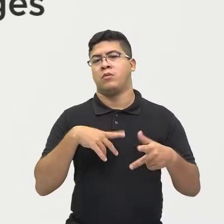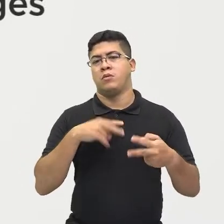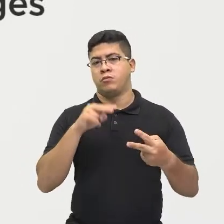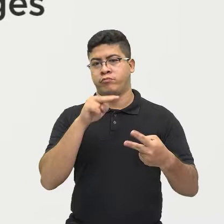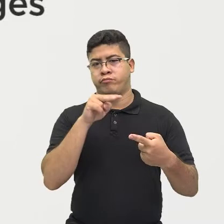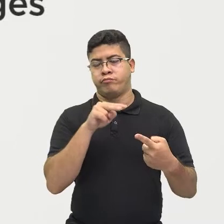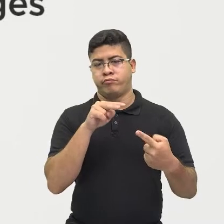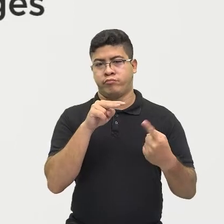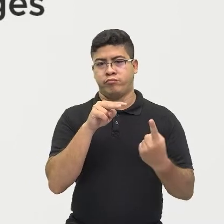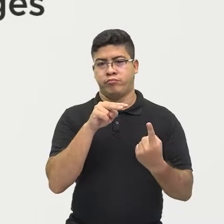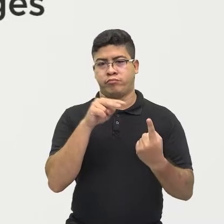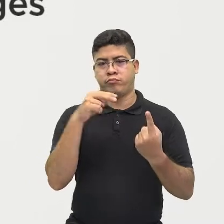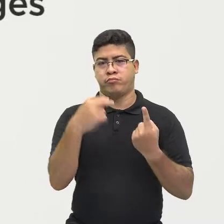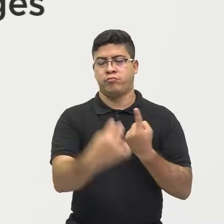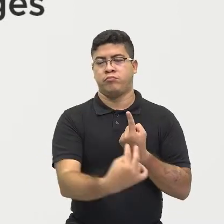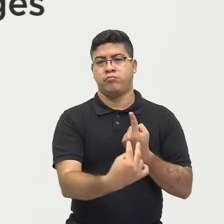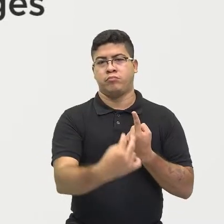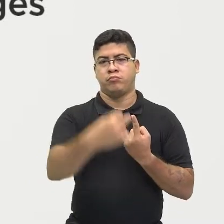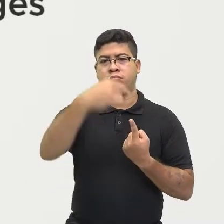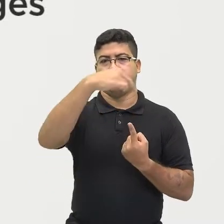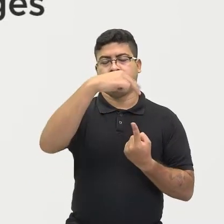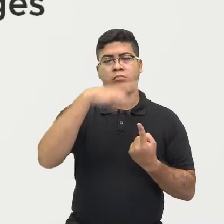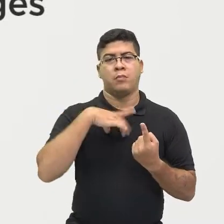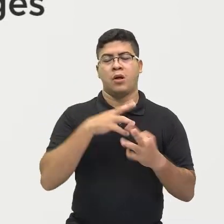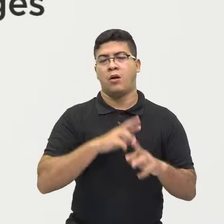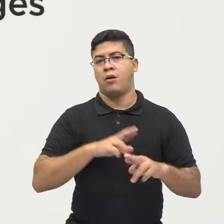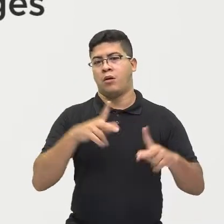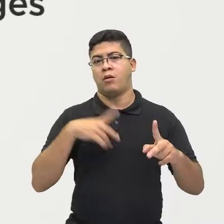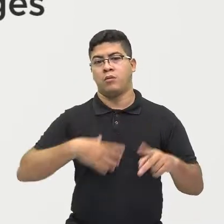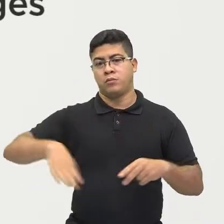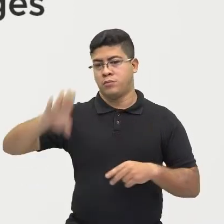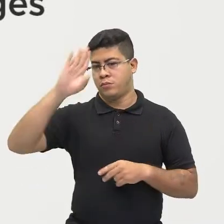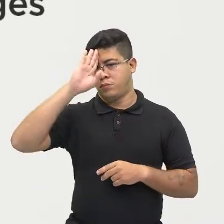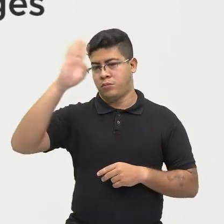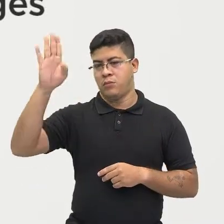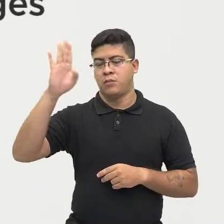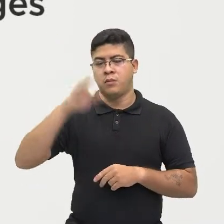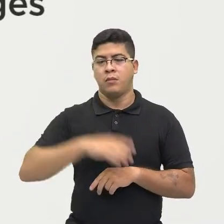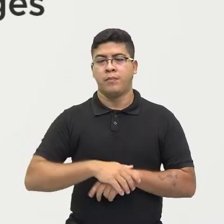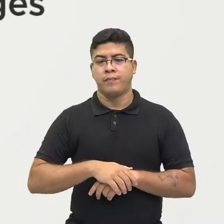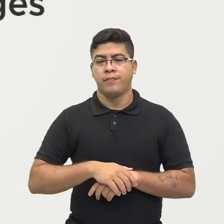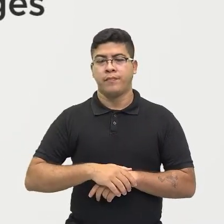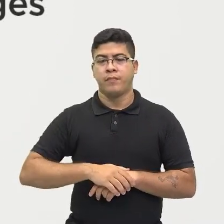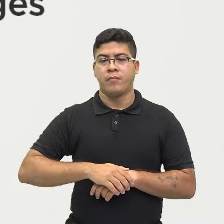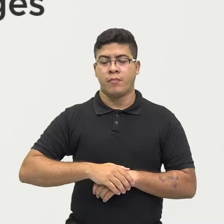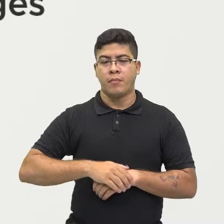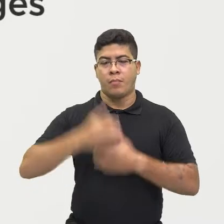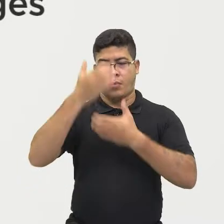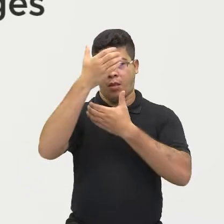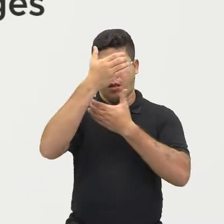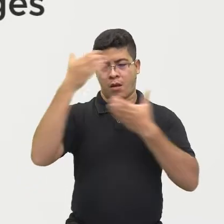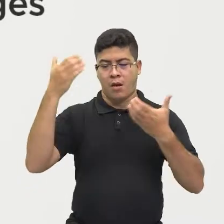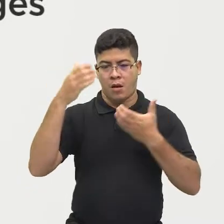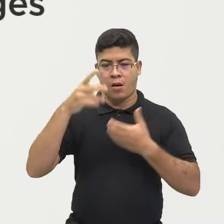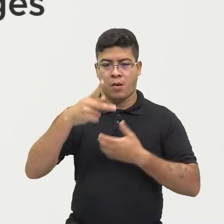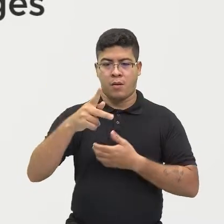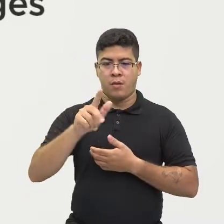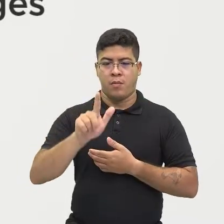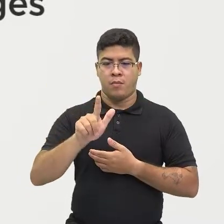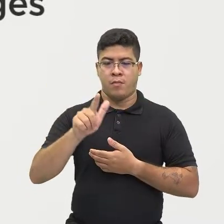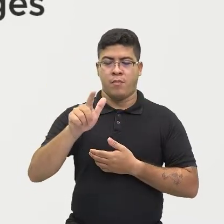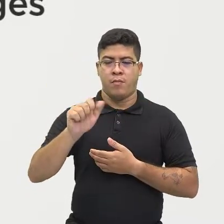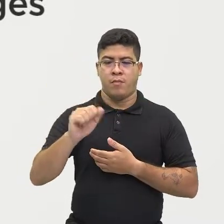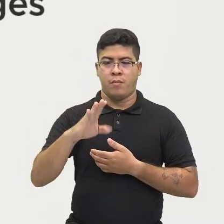ângulos. Entre os principais representantes temos aí o pintor Pablo Picasso, temos o